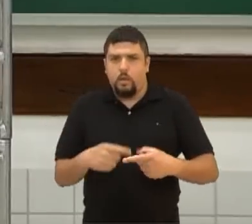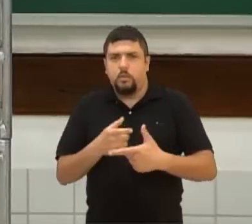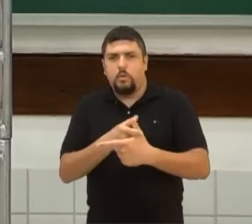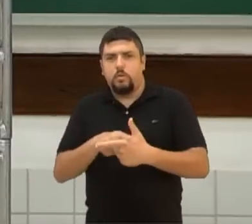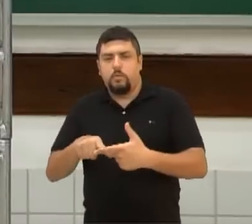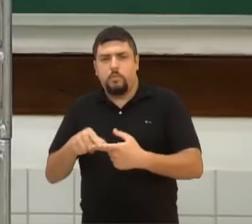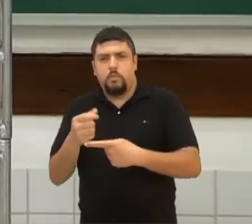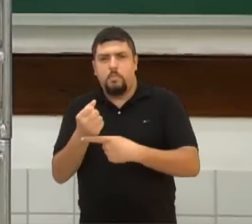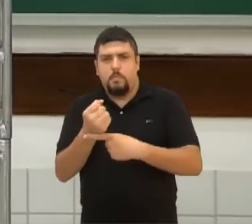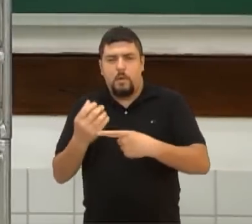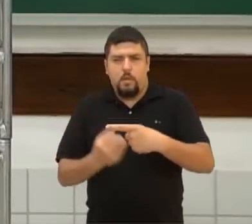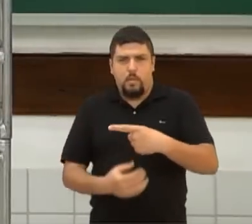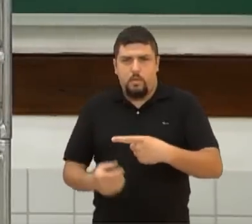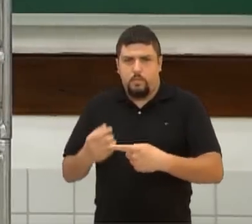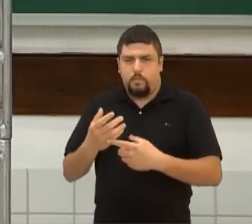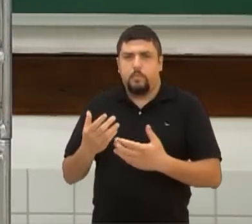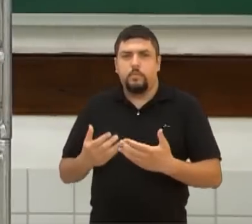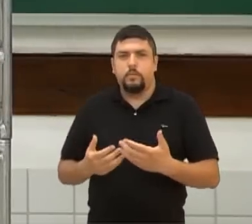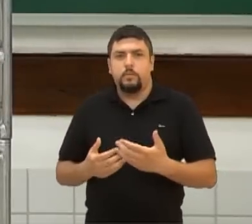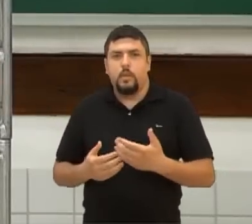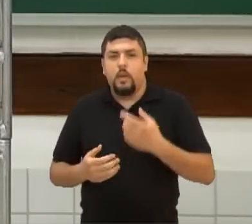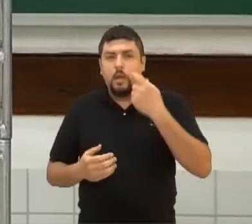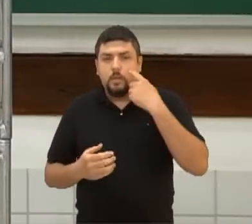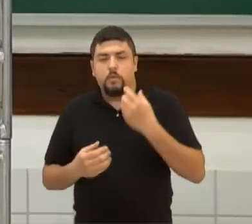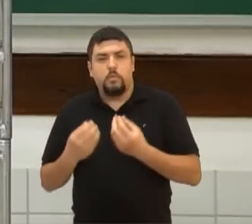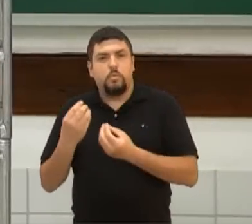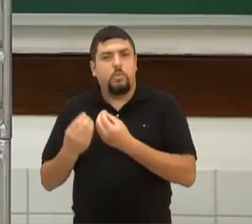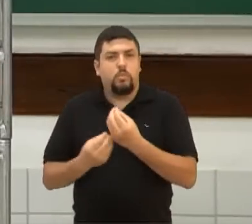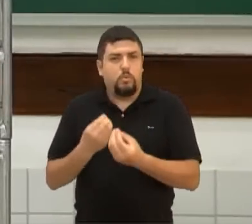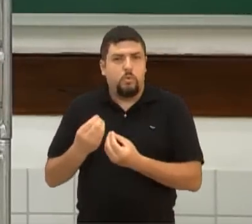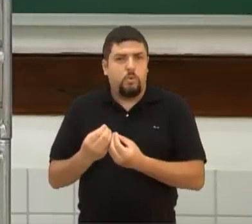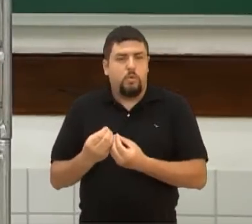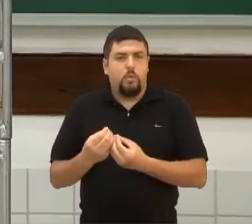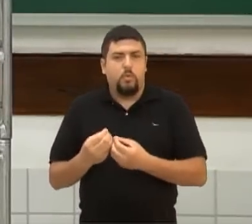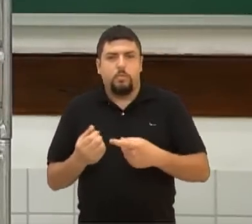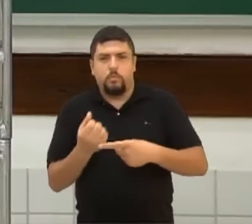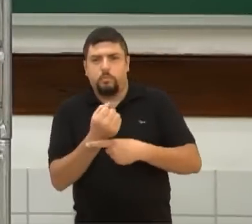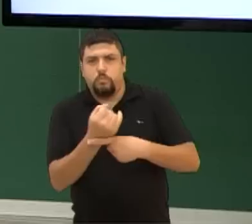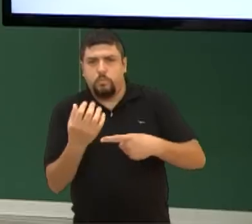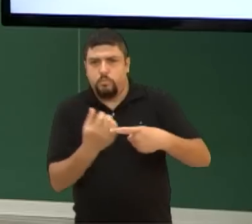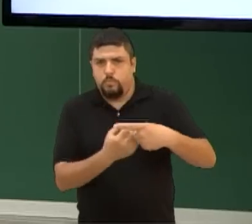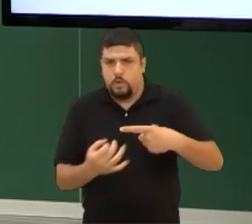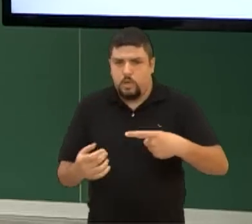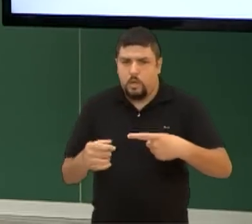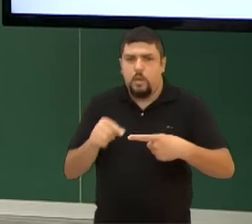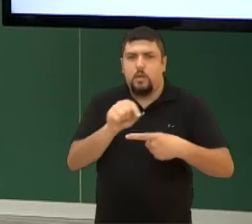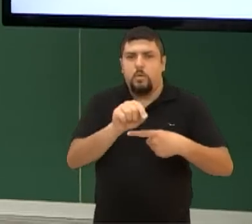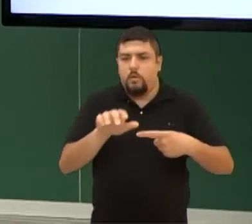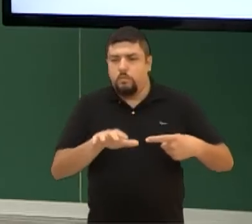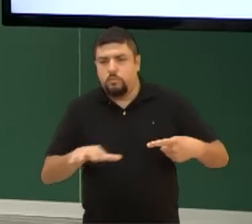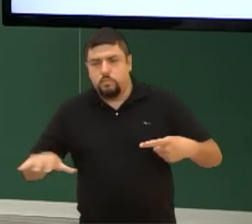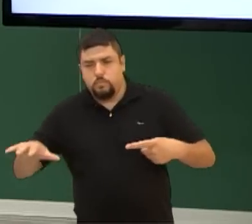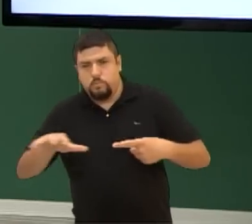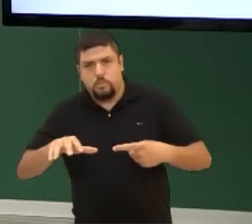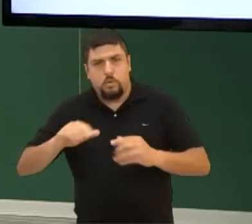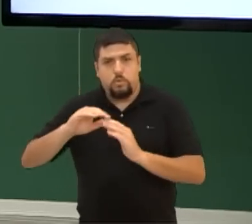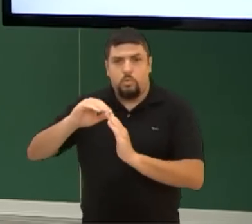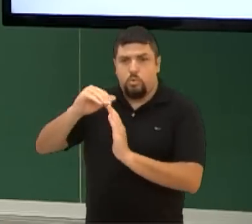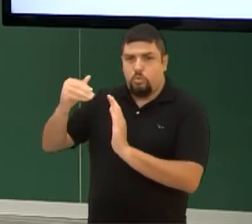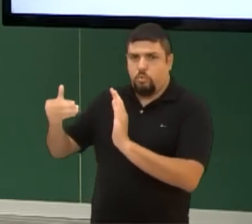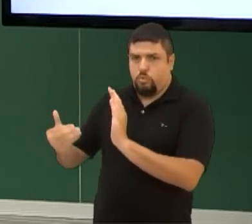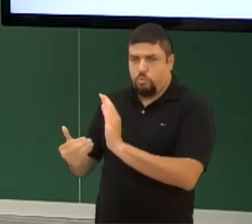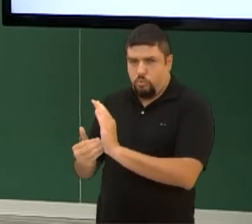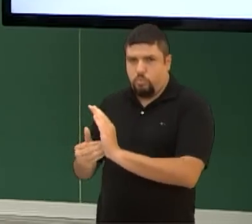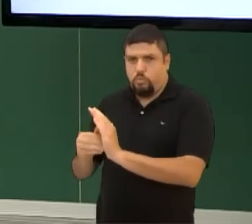que a professora marcou aqui, é essa razão entre o espaço amostral, tá certo?